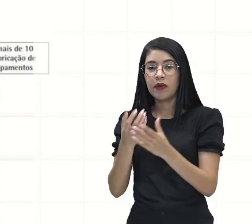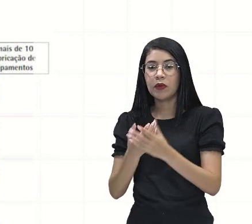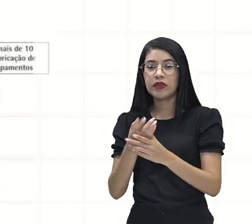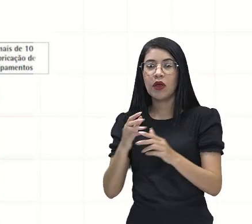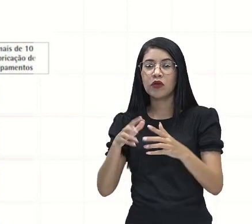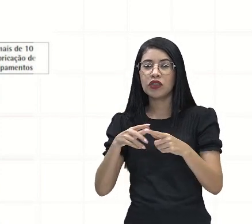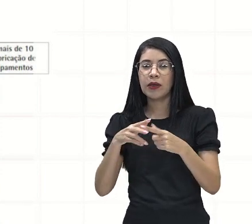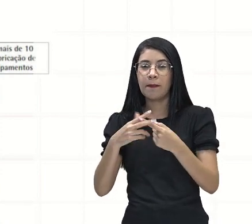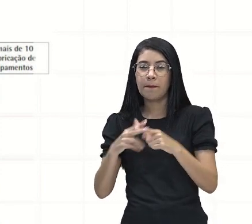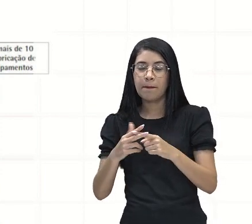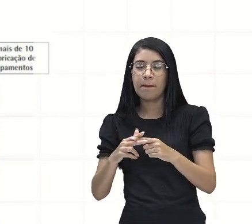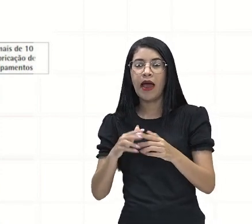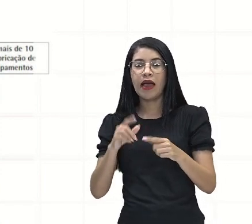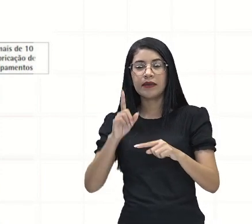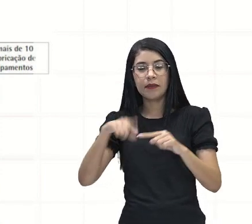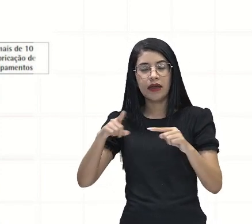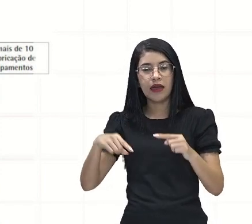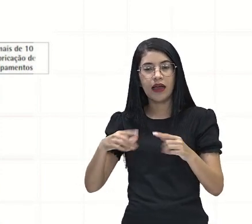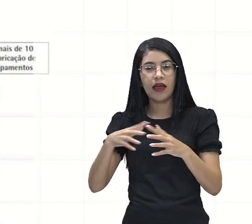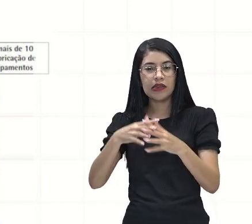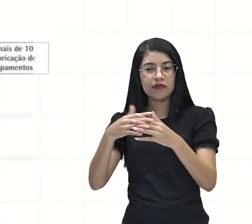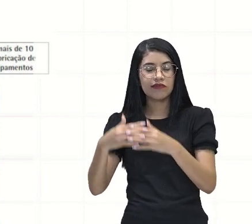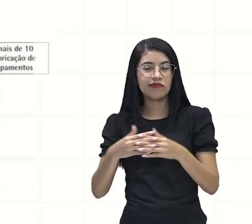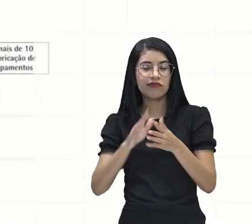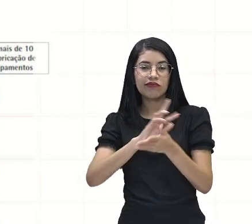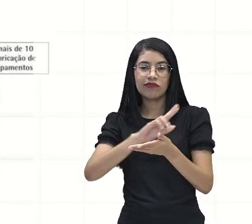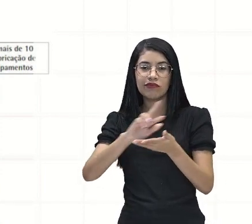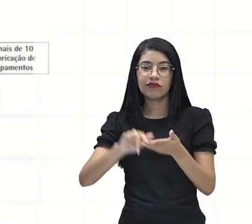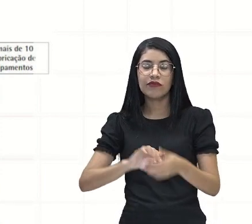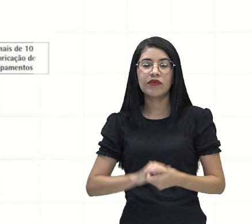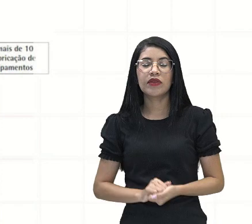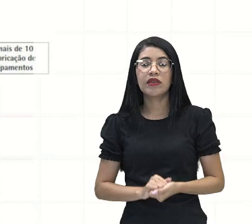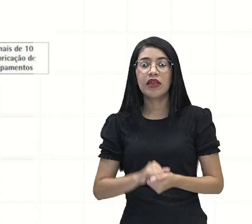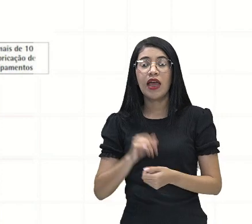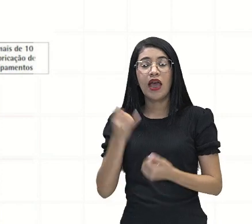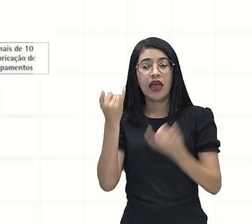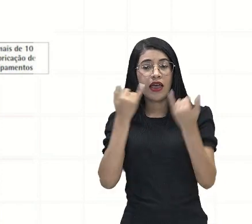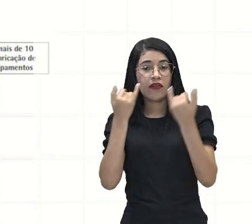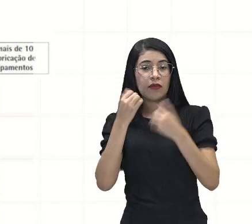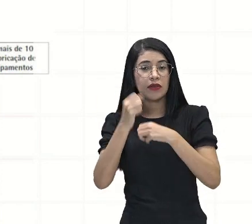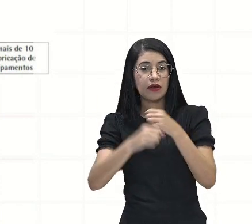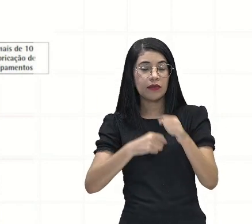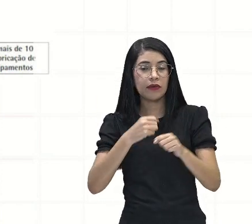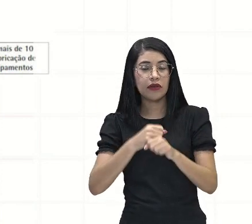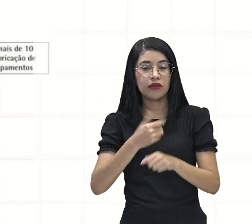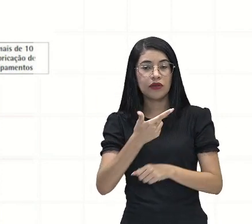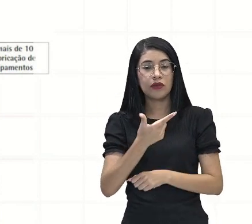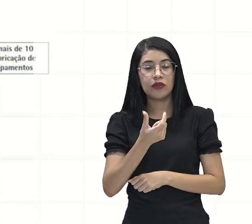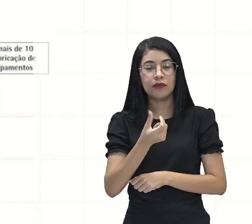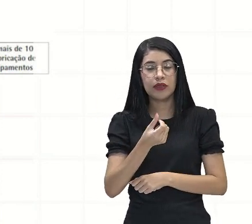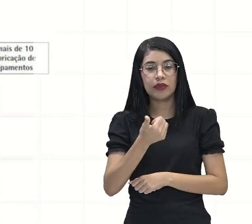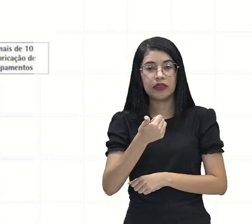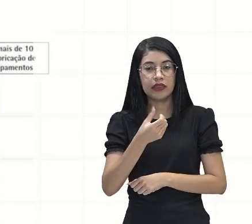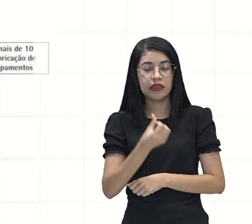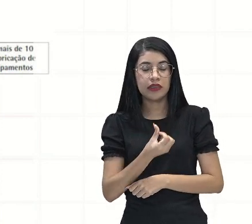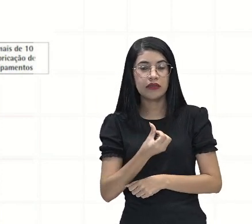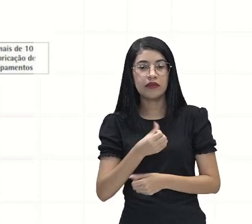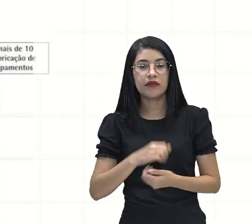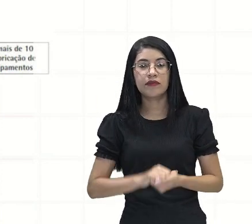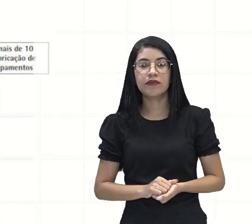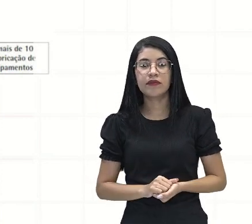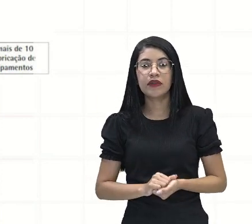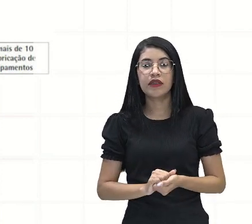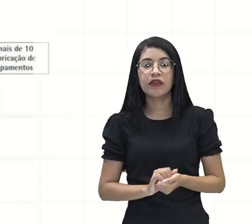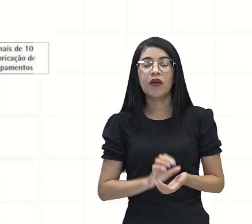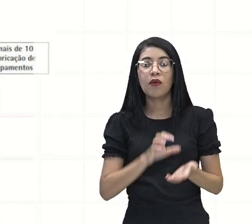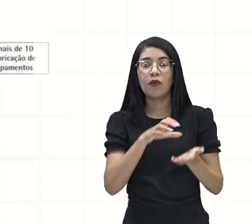as máquinas e equipamentos esses dados são de 2016 tá então aqui o mapa